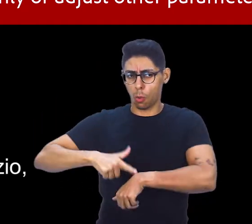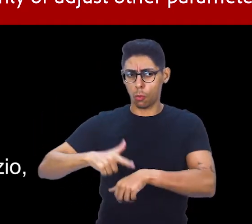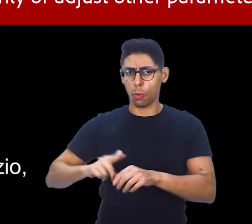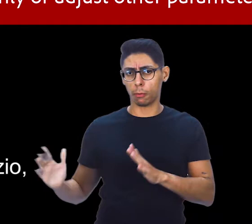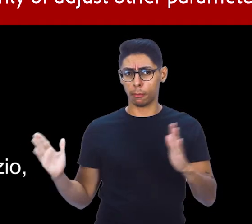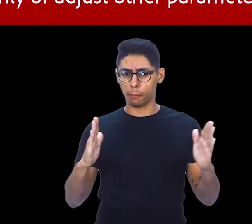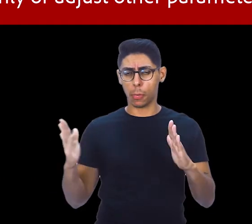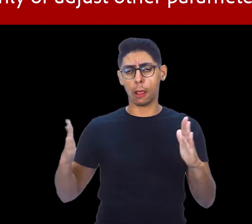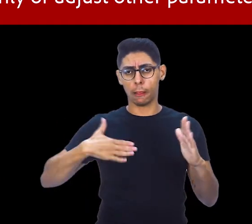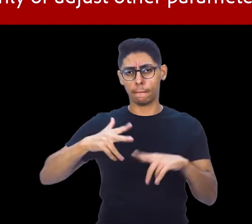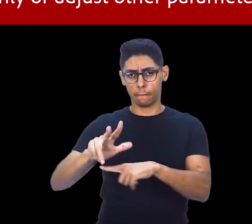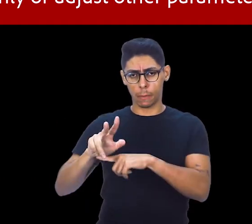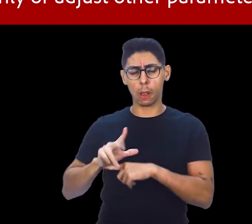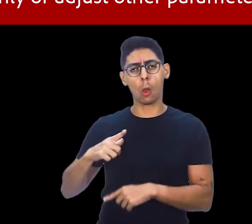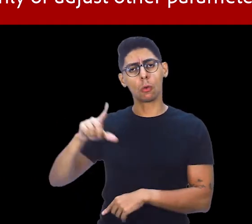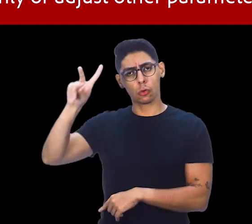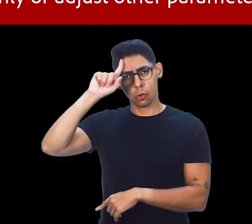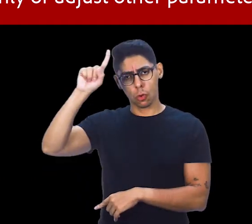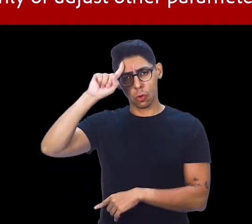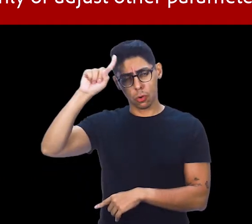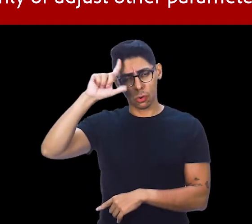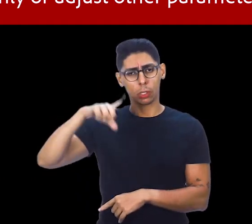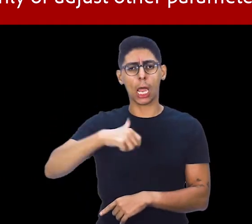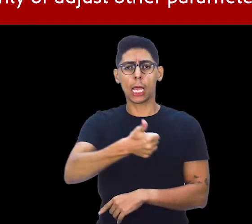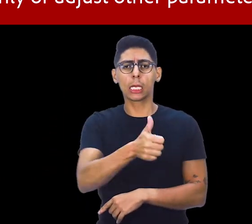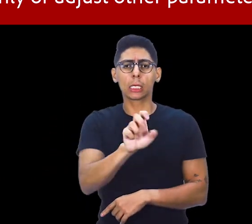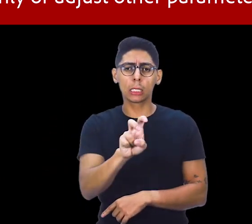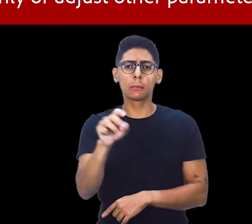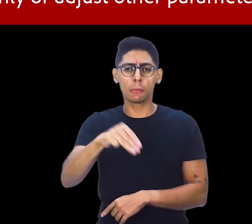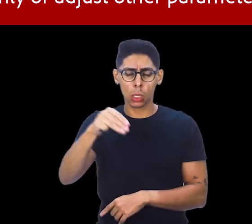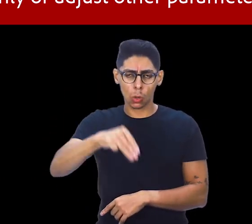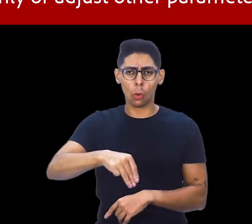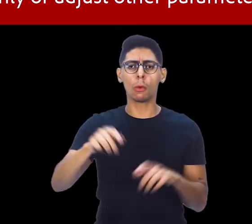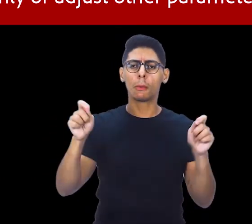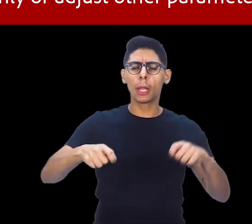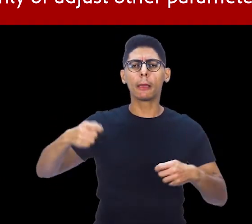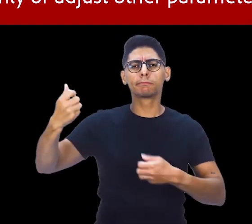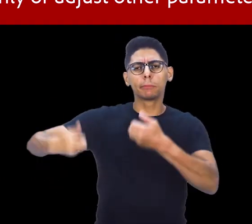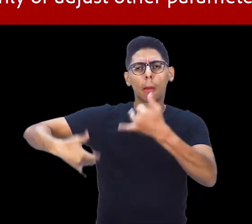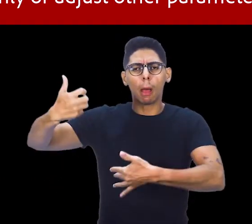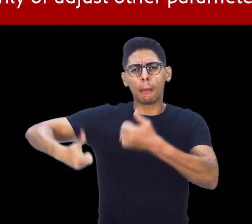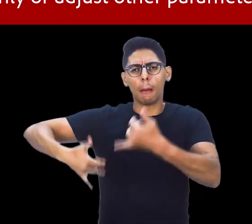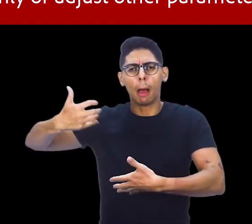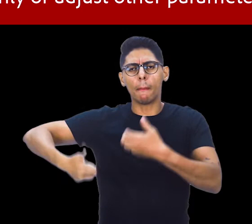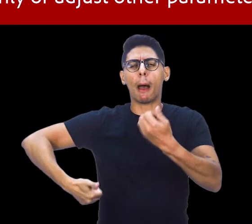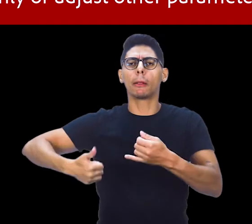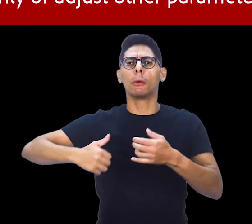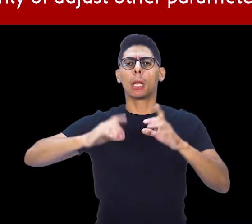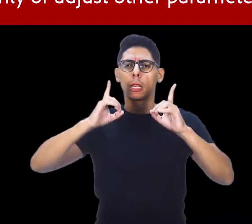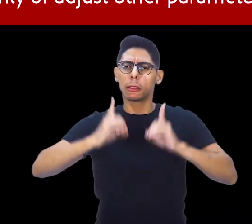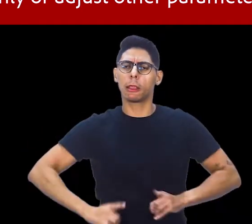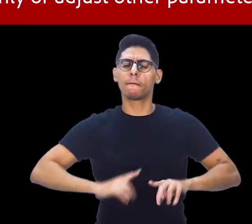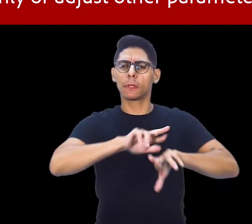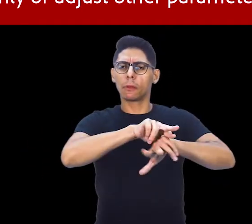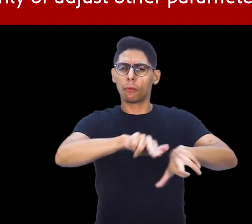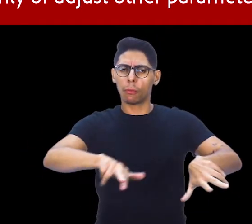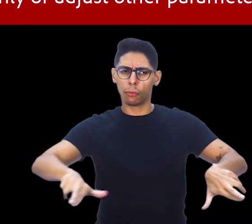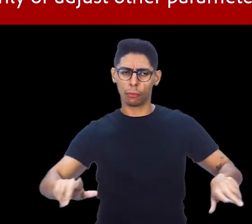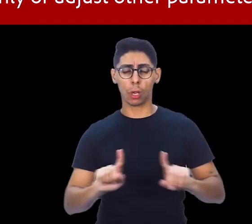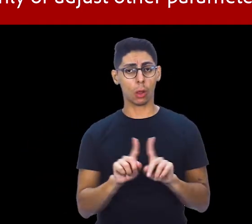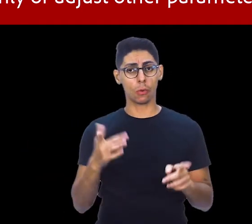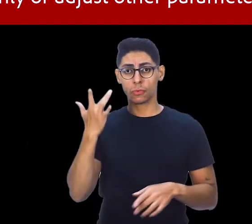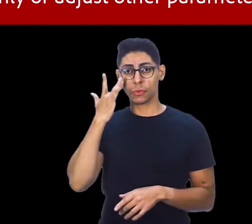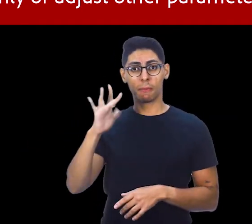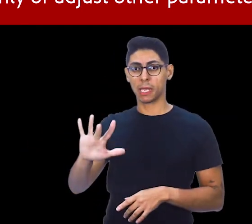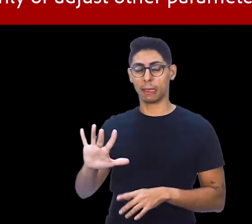eu todo dia tinha 15 minutos de programa para falar sobre deficiência em geral. Eu ainda não tinha noção do conceito